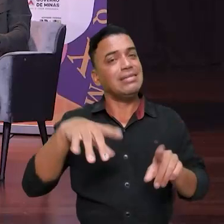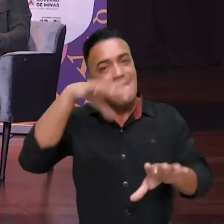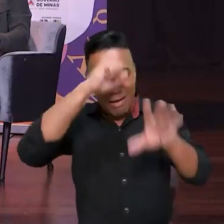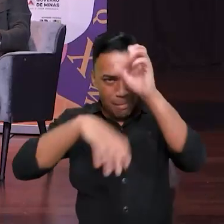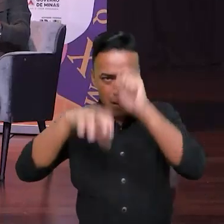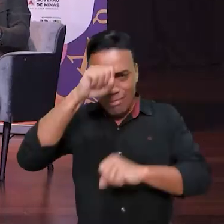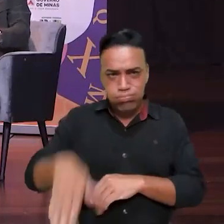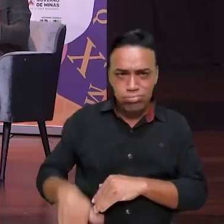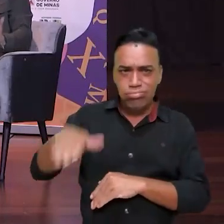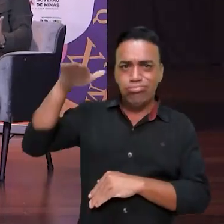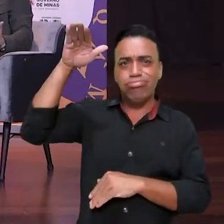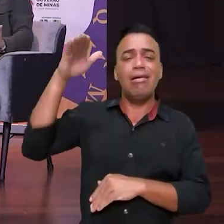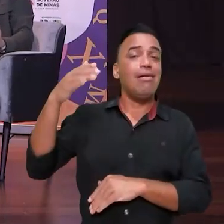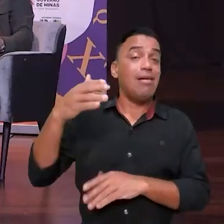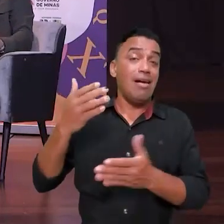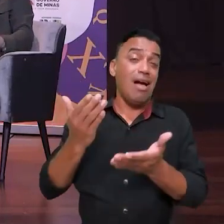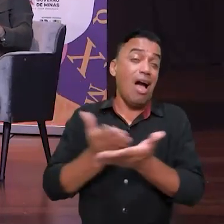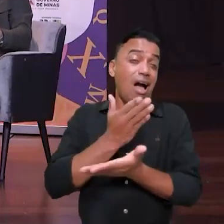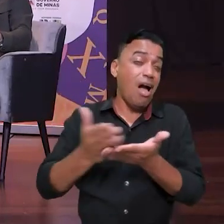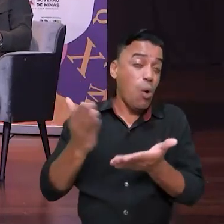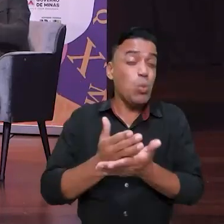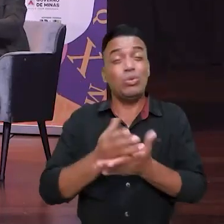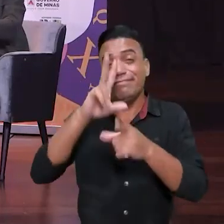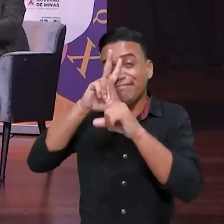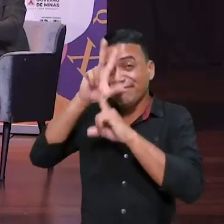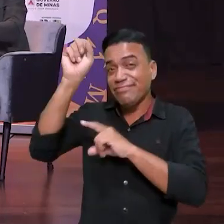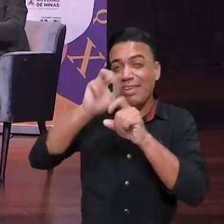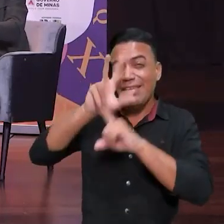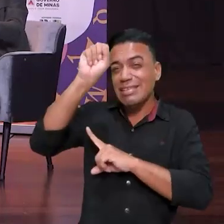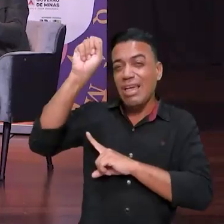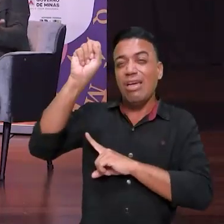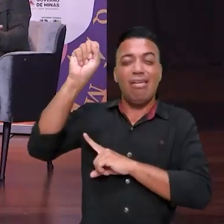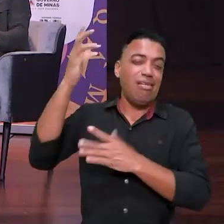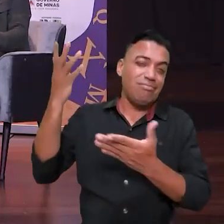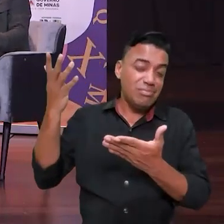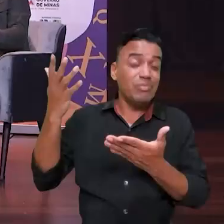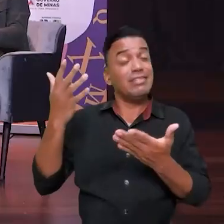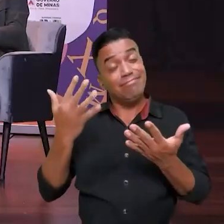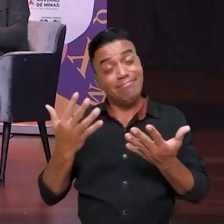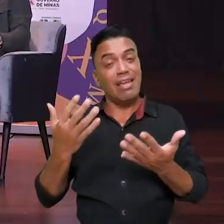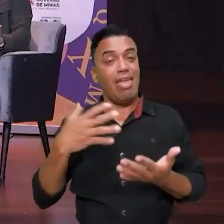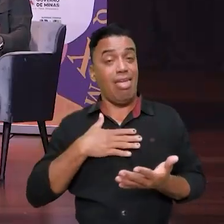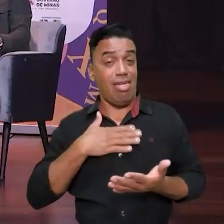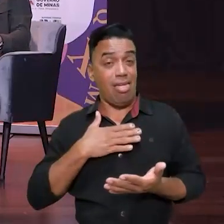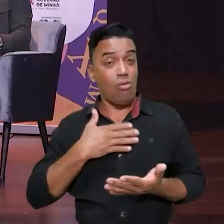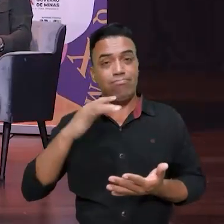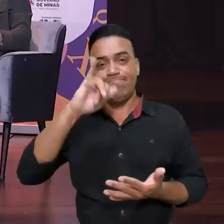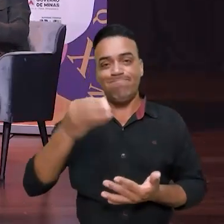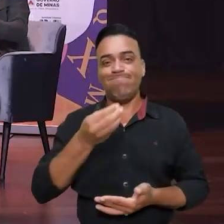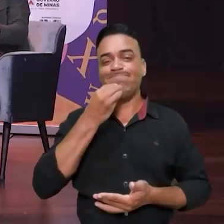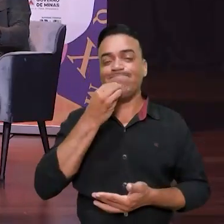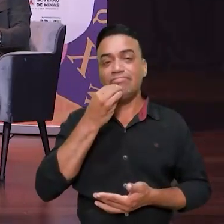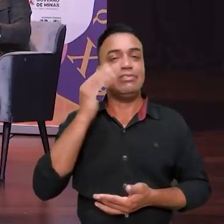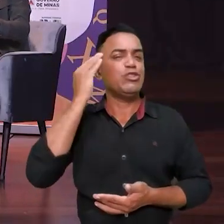lugar. Então, muitos não são vencedores, muitos eu tive, né, enfim, eu tive a oportunidade